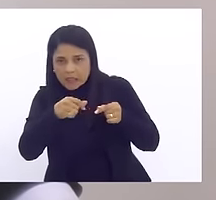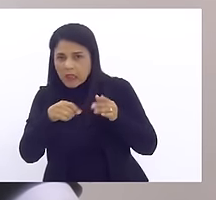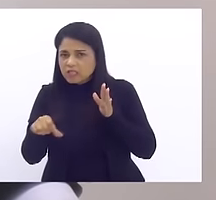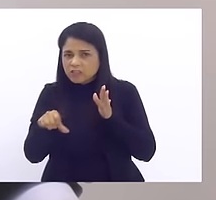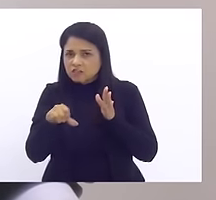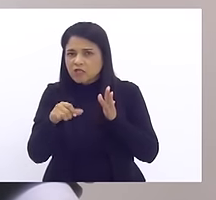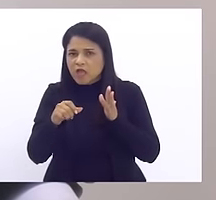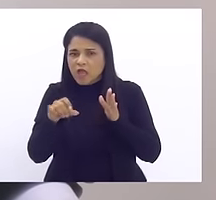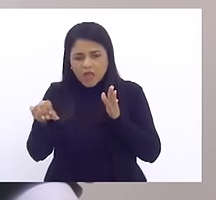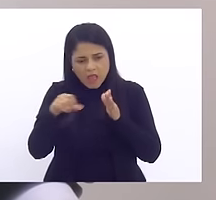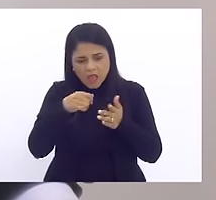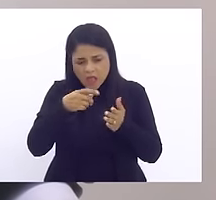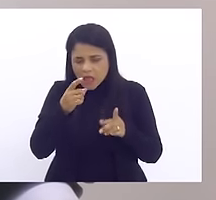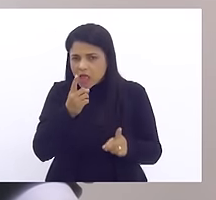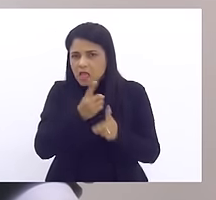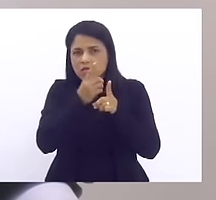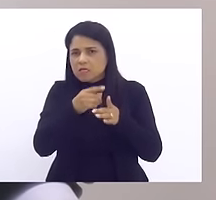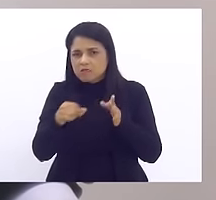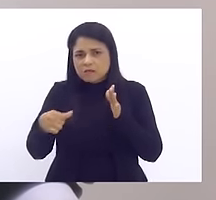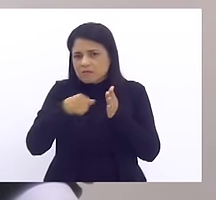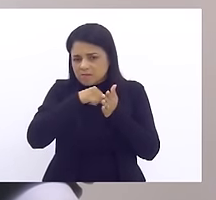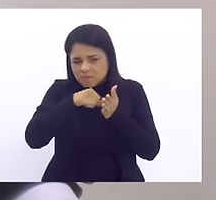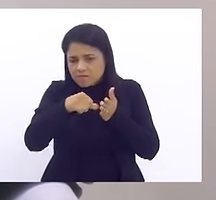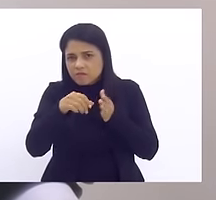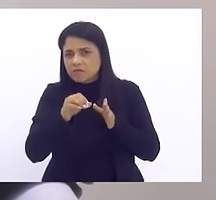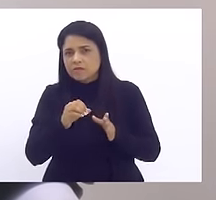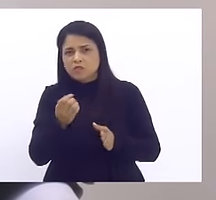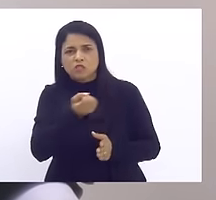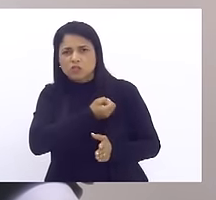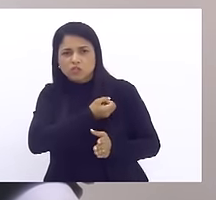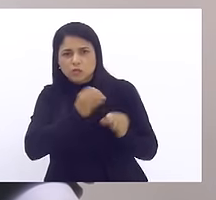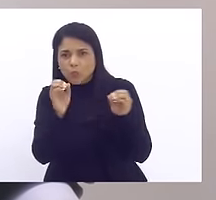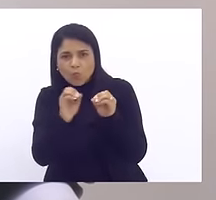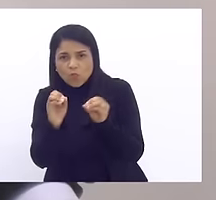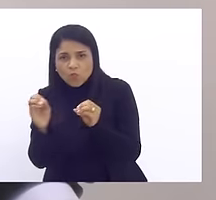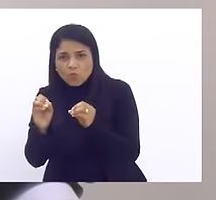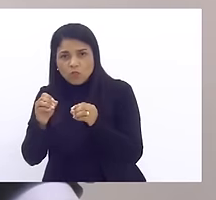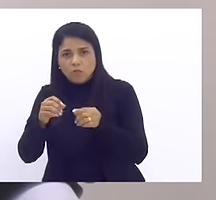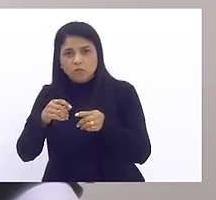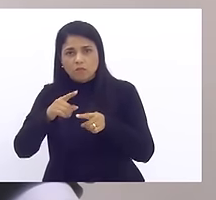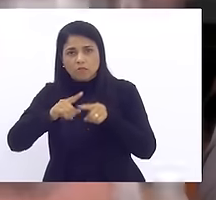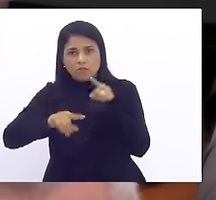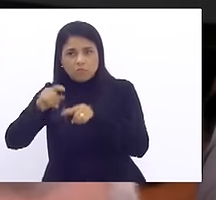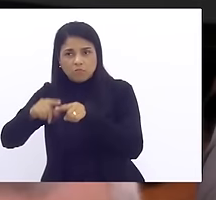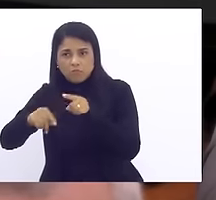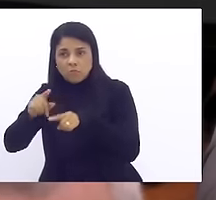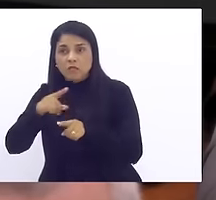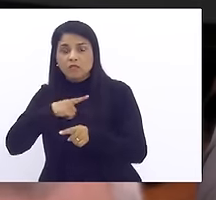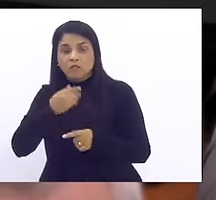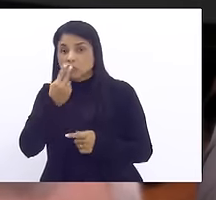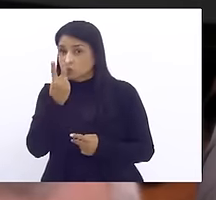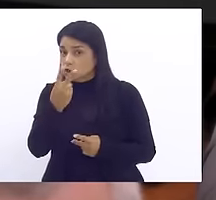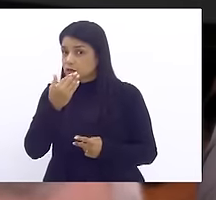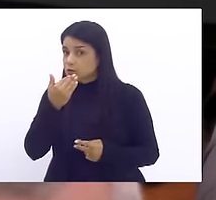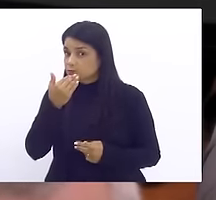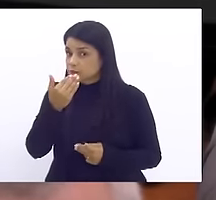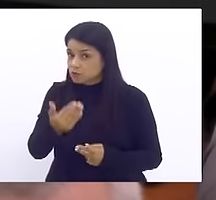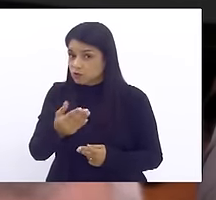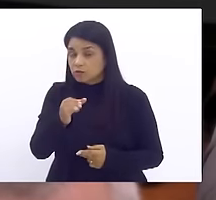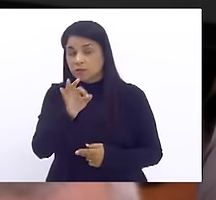de apreensão com a relação das peças não tem identificação alguma inclusive há dois pedidos da